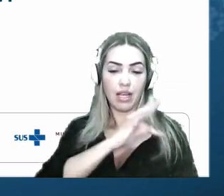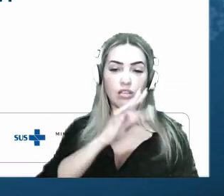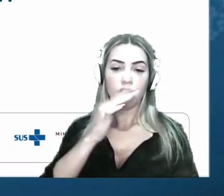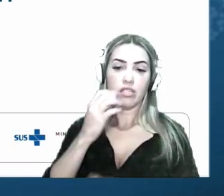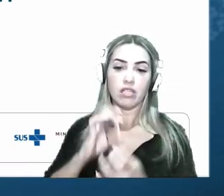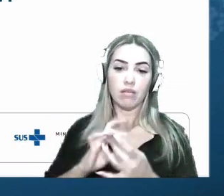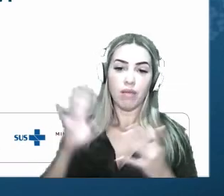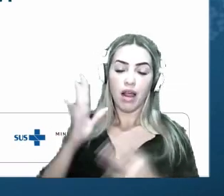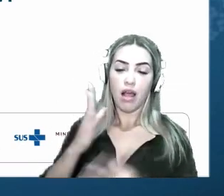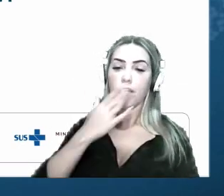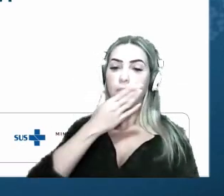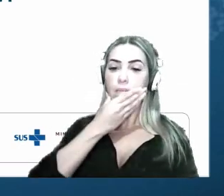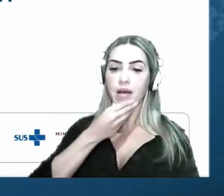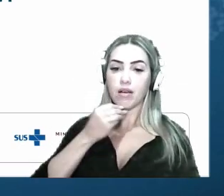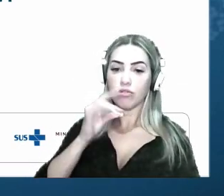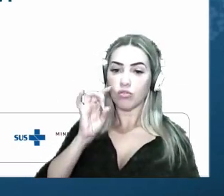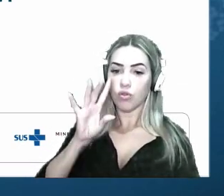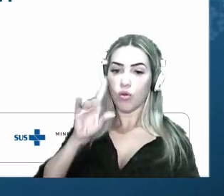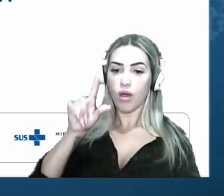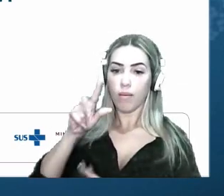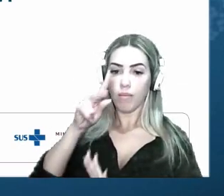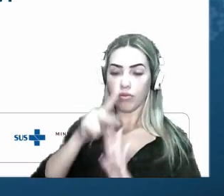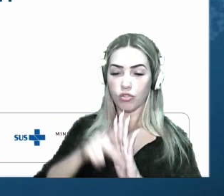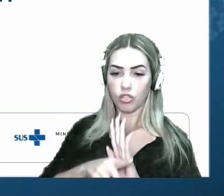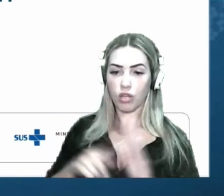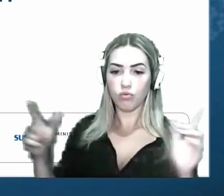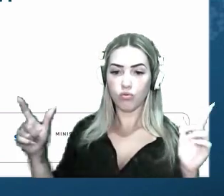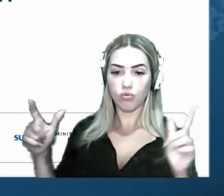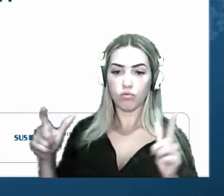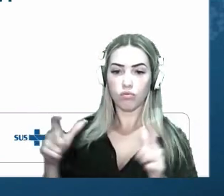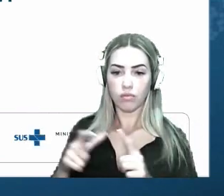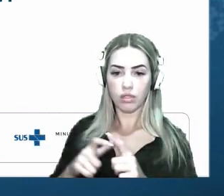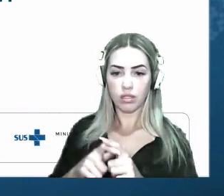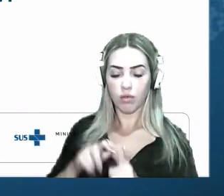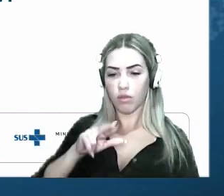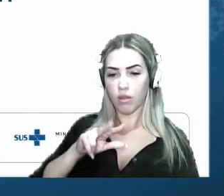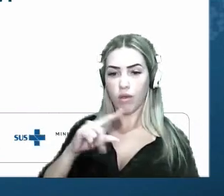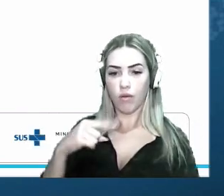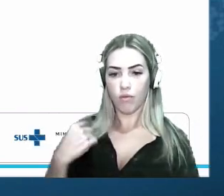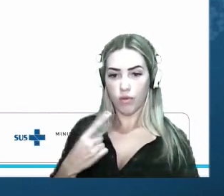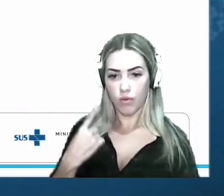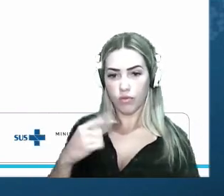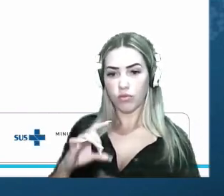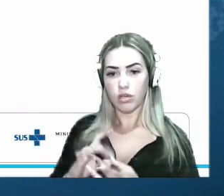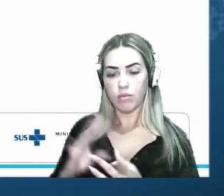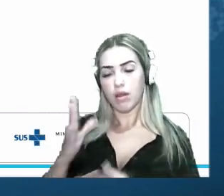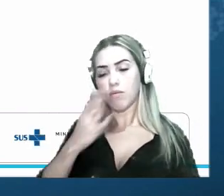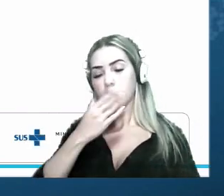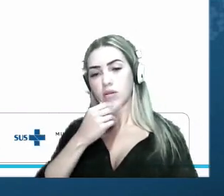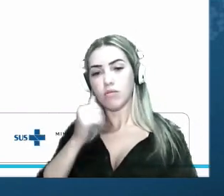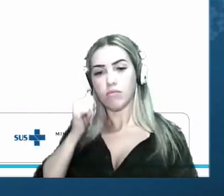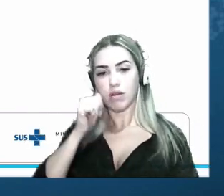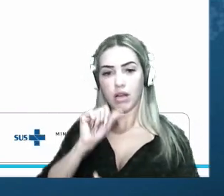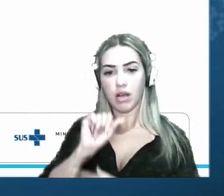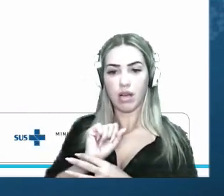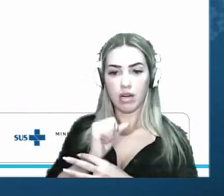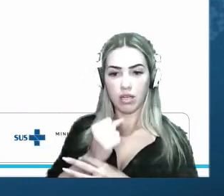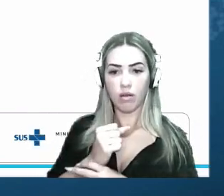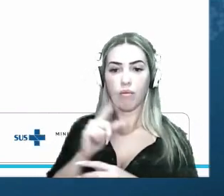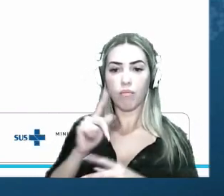utilizado para projetos de supressão, que não é o nosso caso. Liberamos tanto machos quanto fêmeas para garantir o estabelecimento de uma